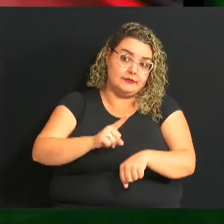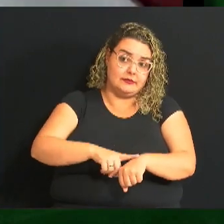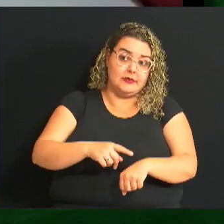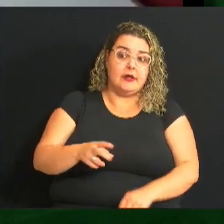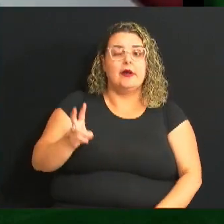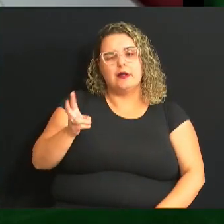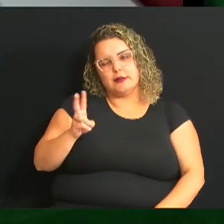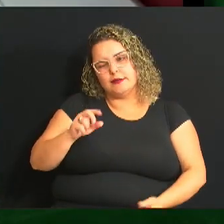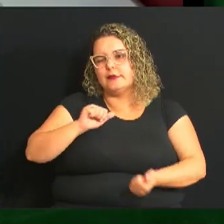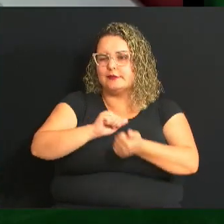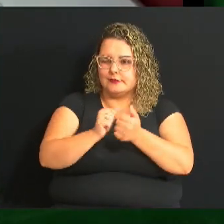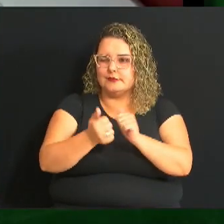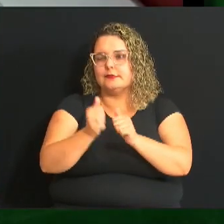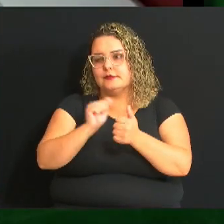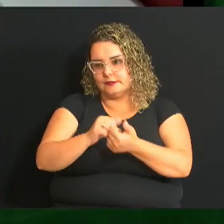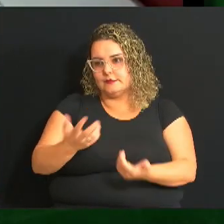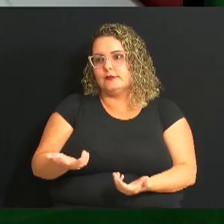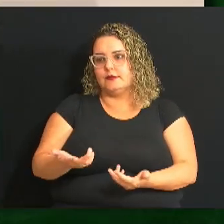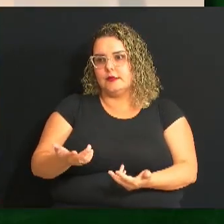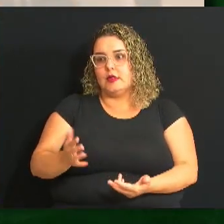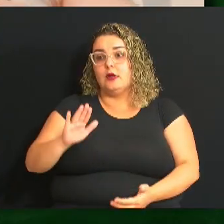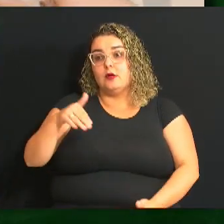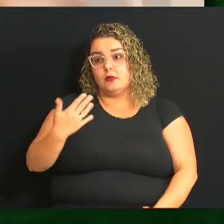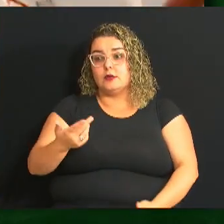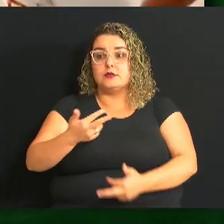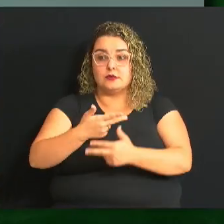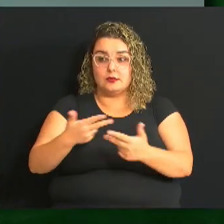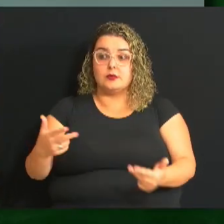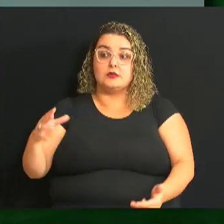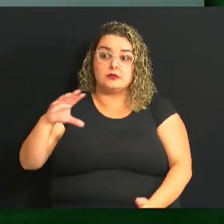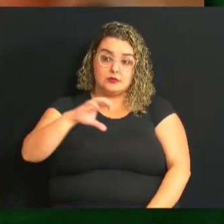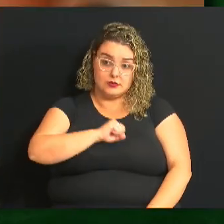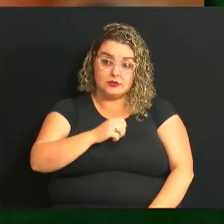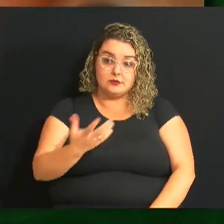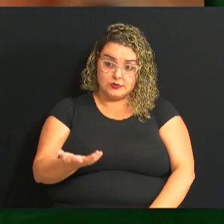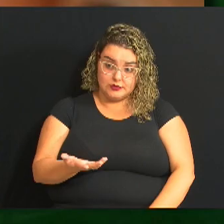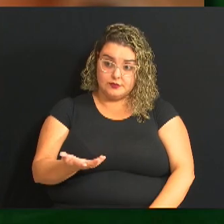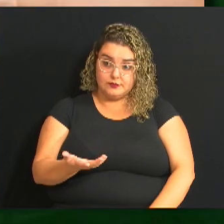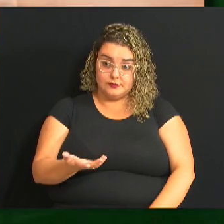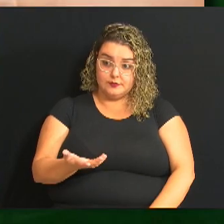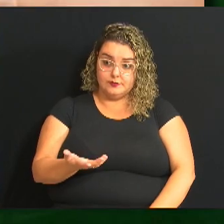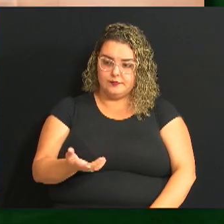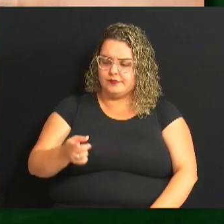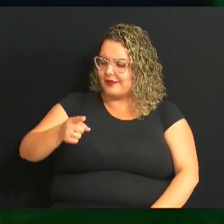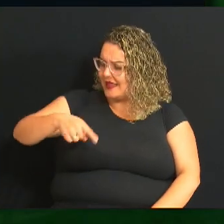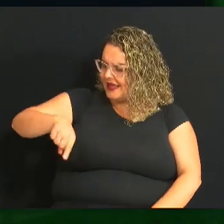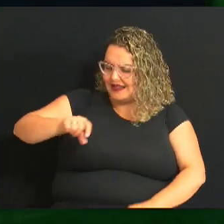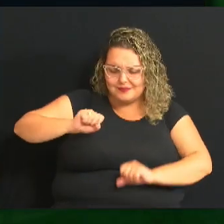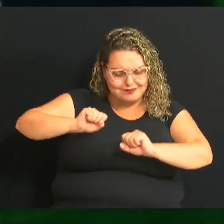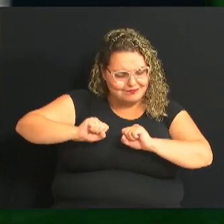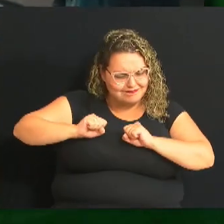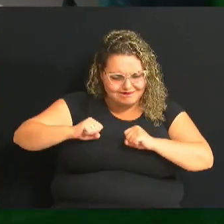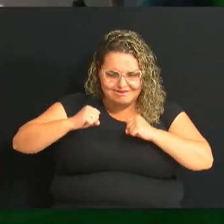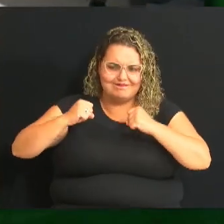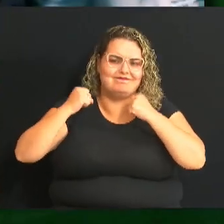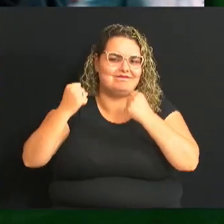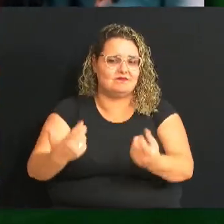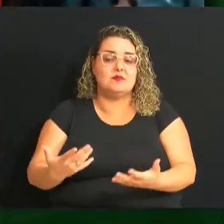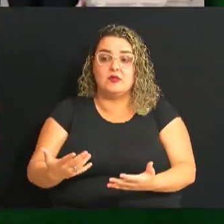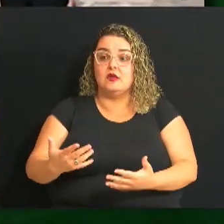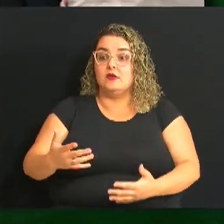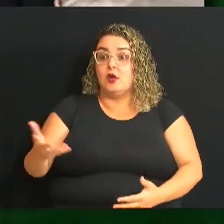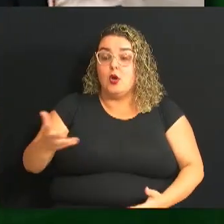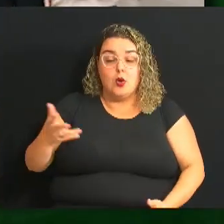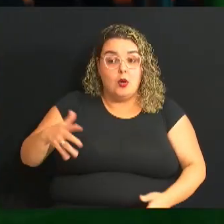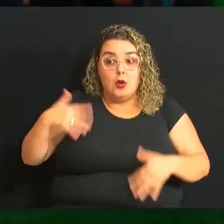alguma coisa, principalmente quando são coisas que a gente realmente gosta. E eles se dedicaram bastante, foi uma correria, na